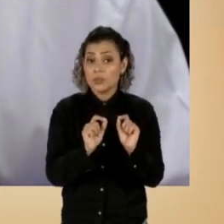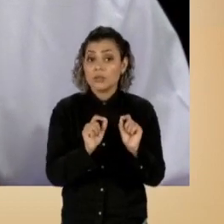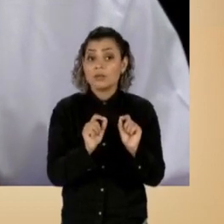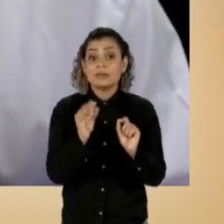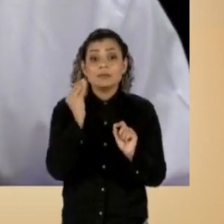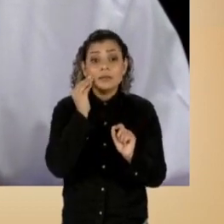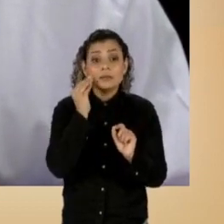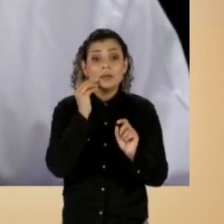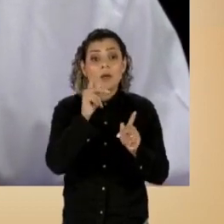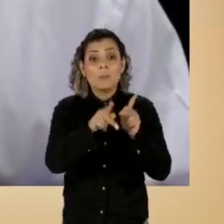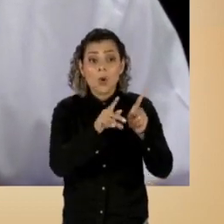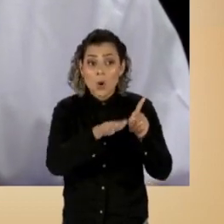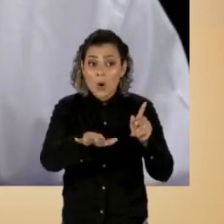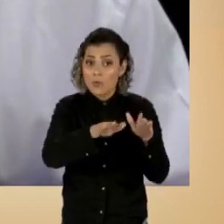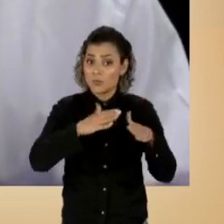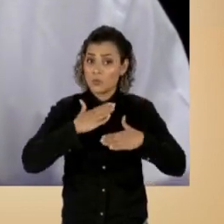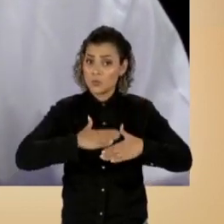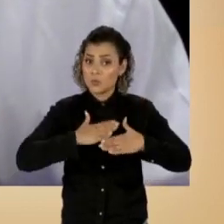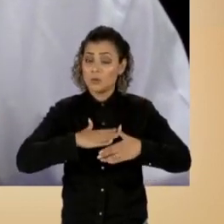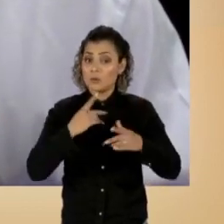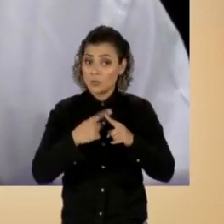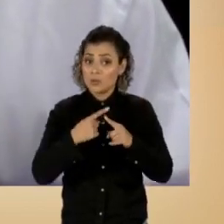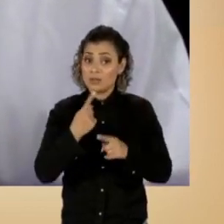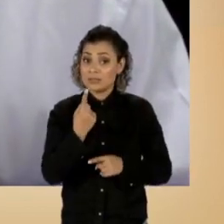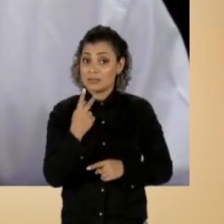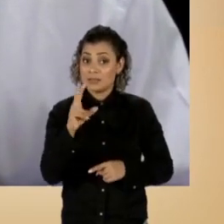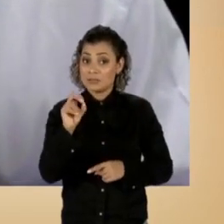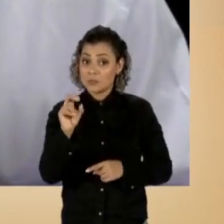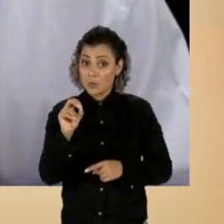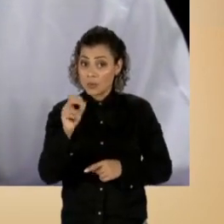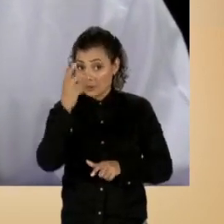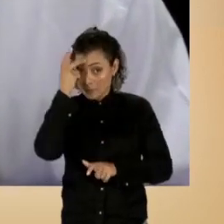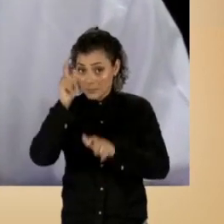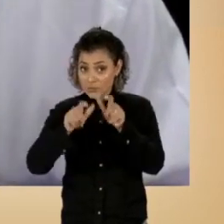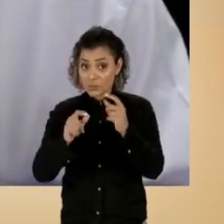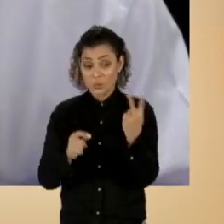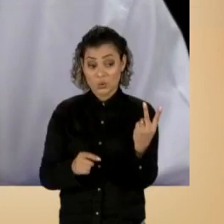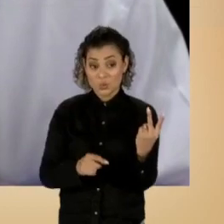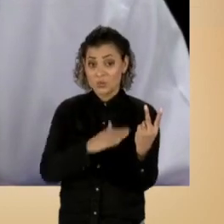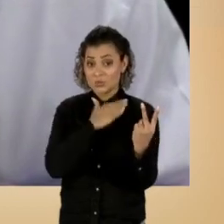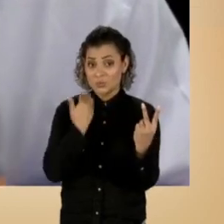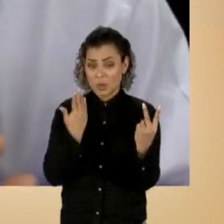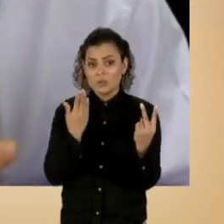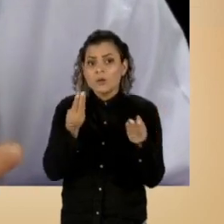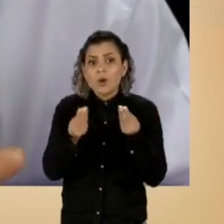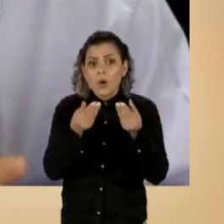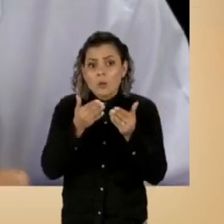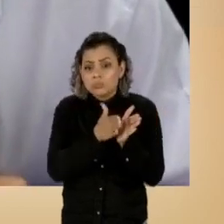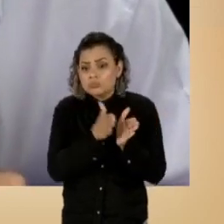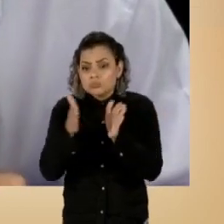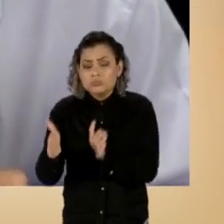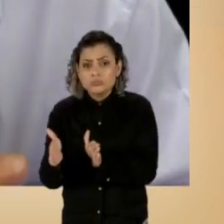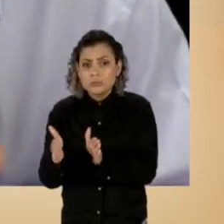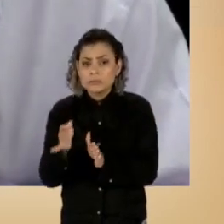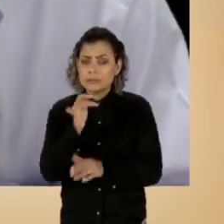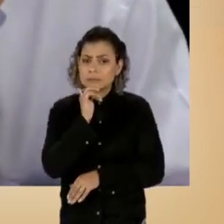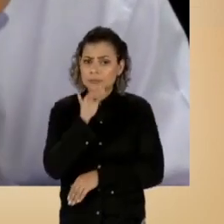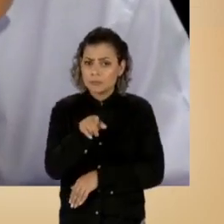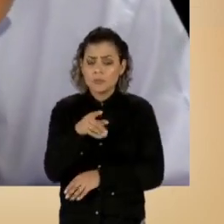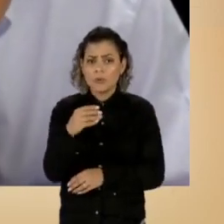tranquilizar as pessoas que são 150 pacientes com duas mortes qual é o próximo estágio aceh